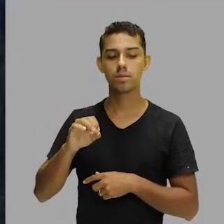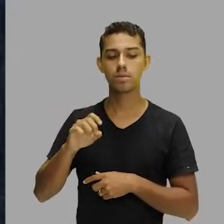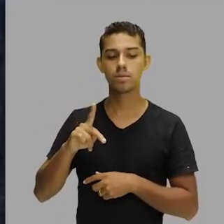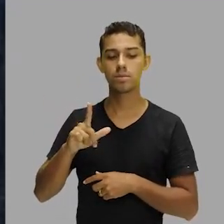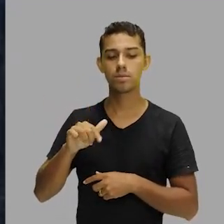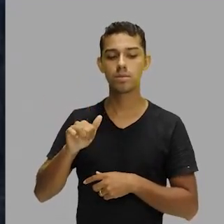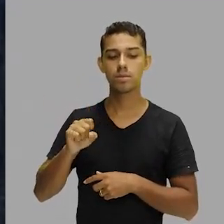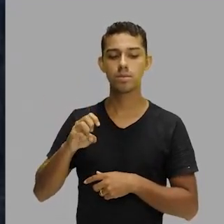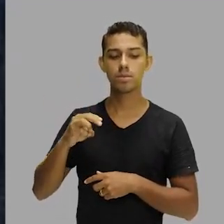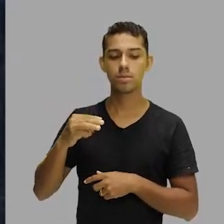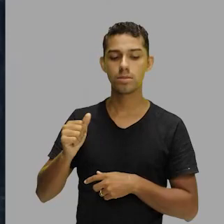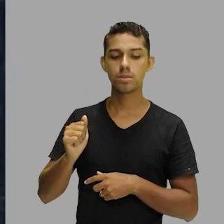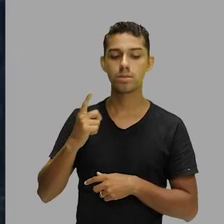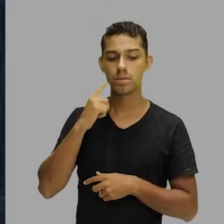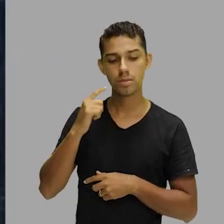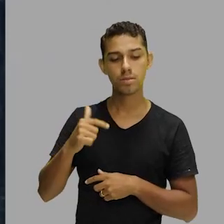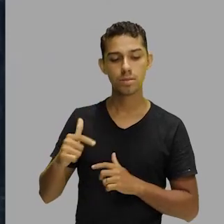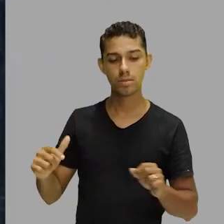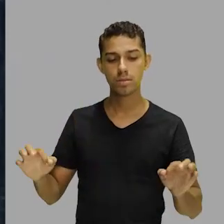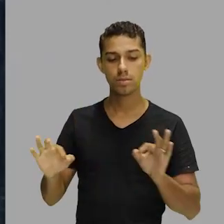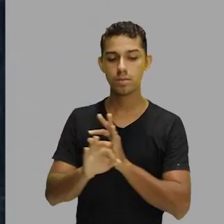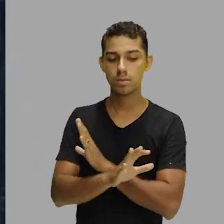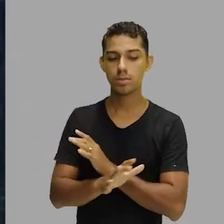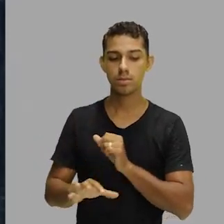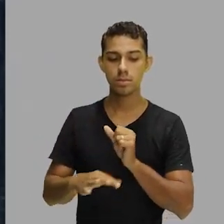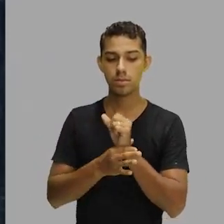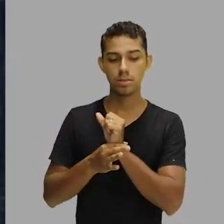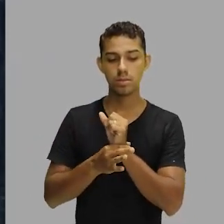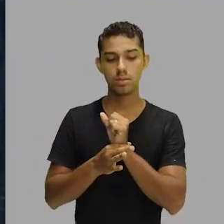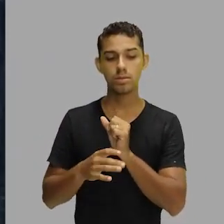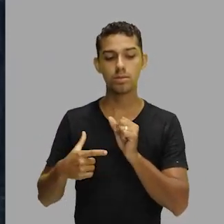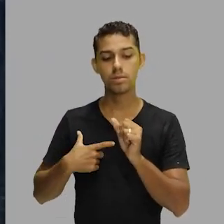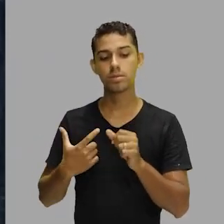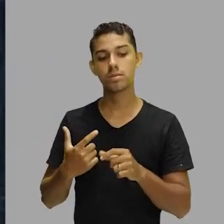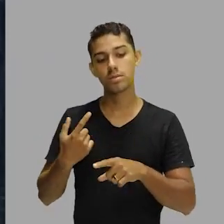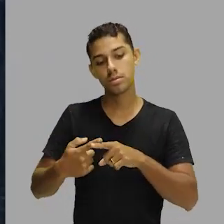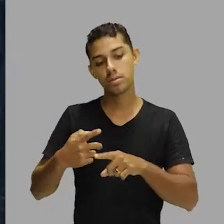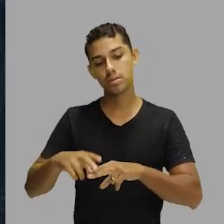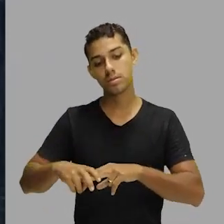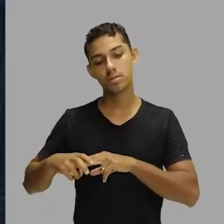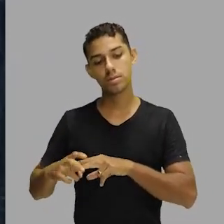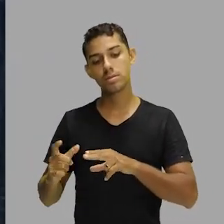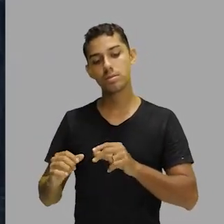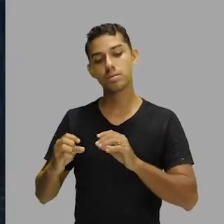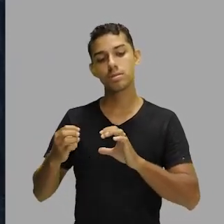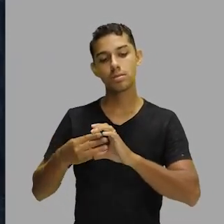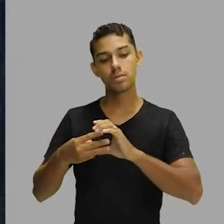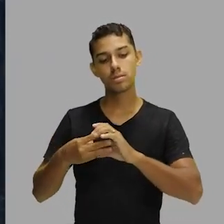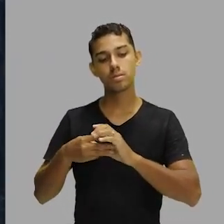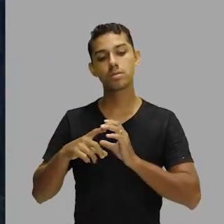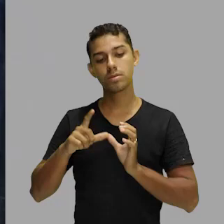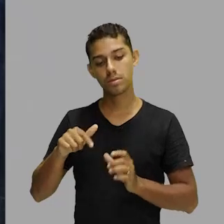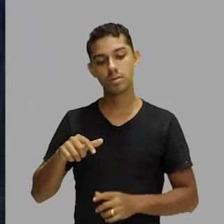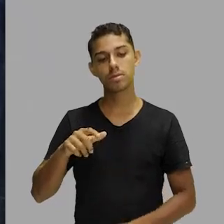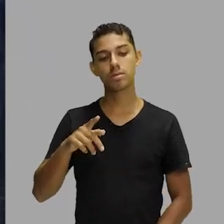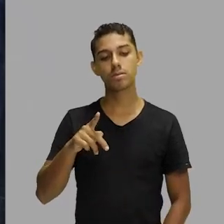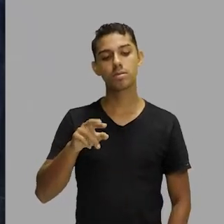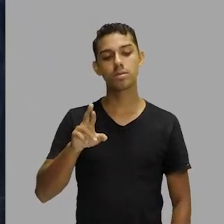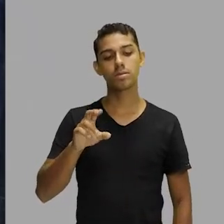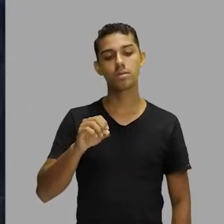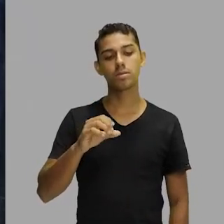uma membrana lá protegendo o DNA. Por isso que a célula de uma bactéria ela é procarionte.